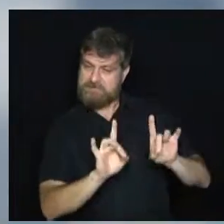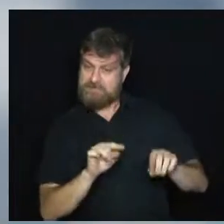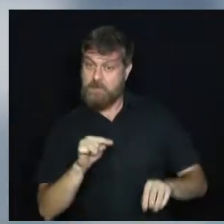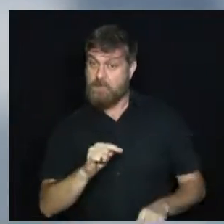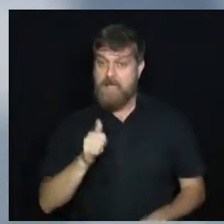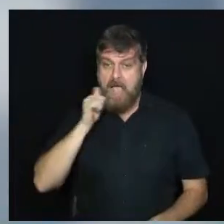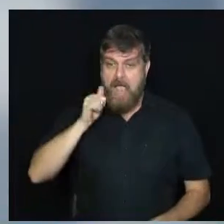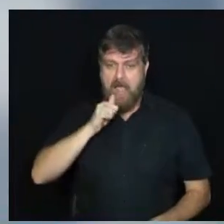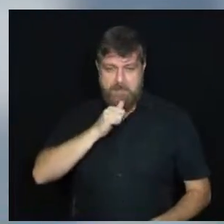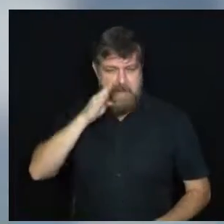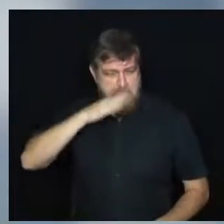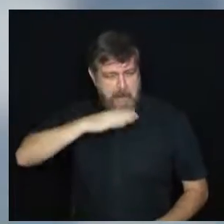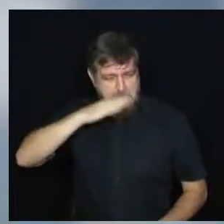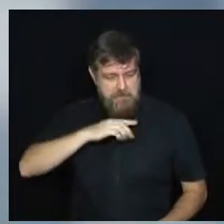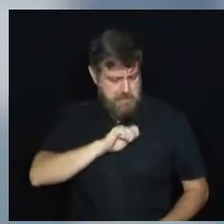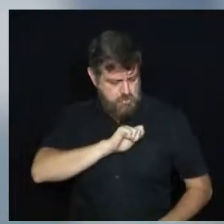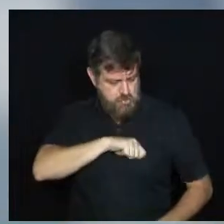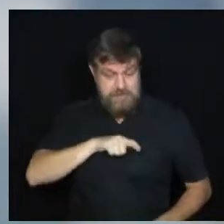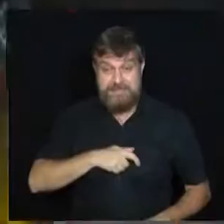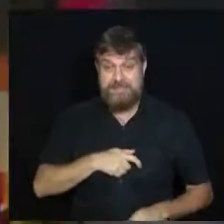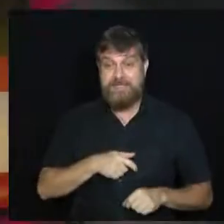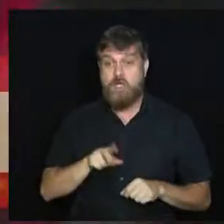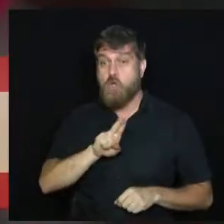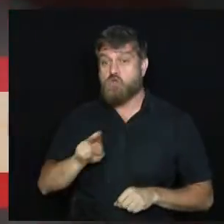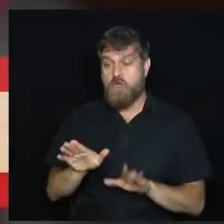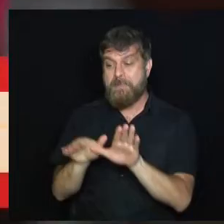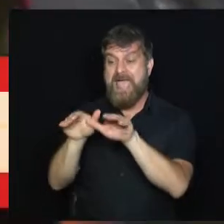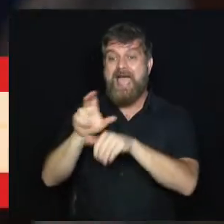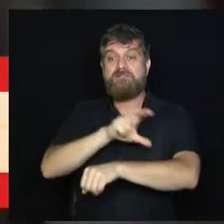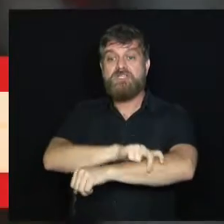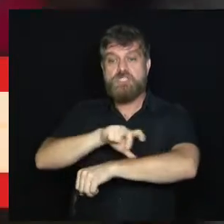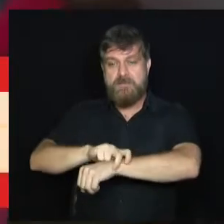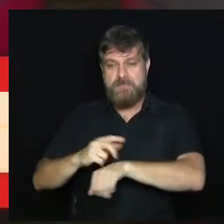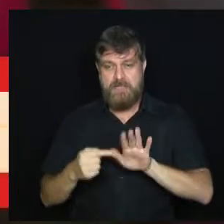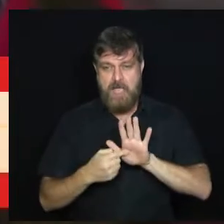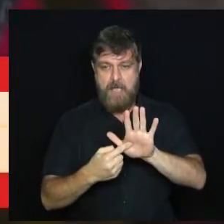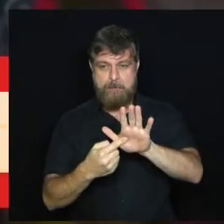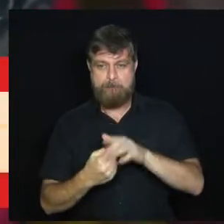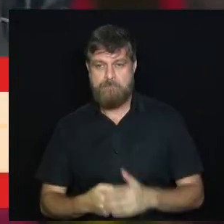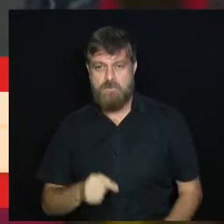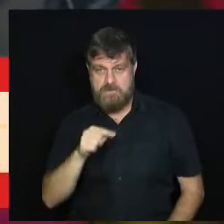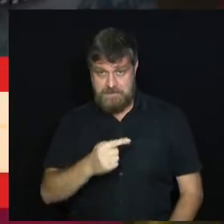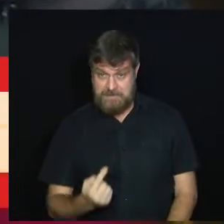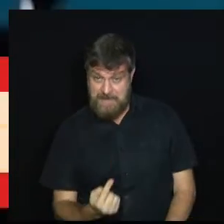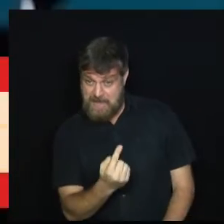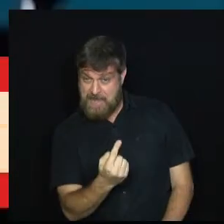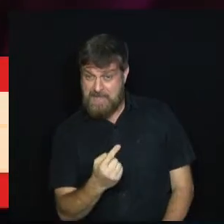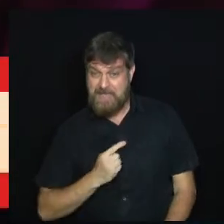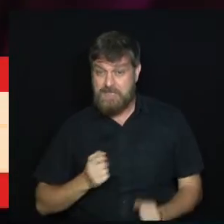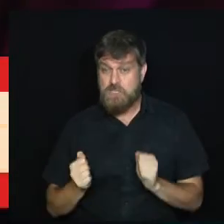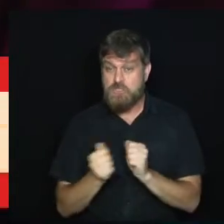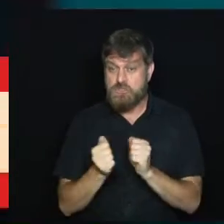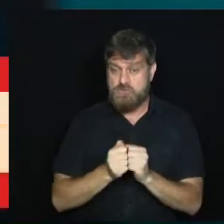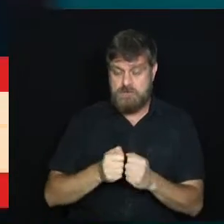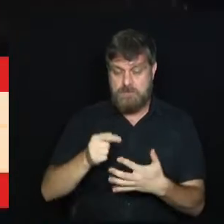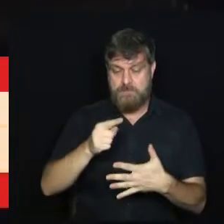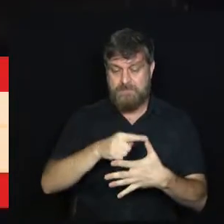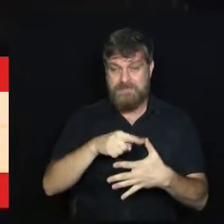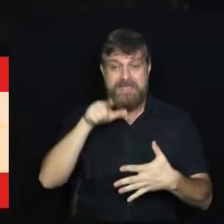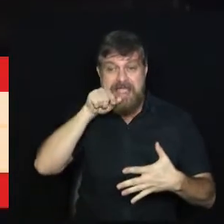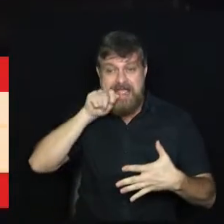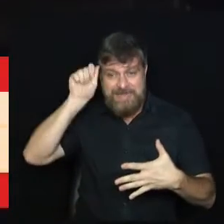estreia essa semana com Aves de Rapina. O filme mostra a emancipação da vilã. Ela se junta com a Canário